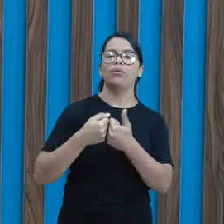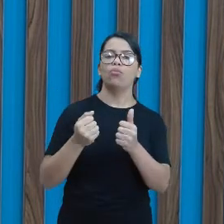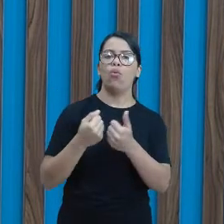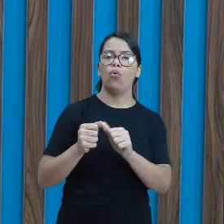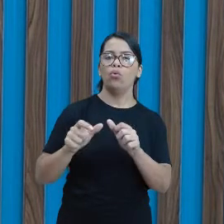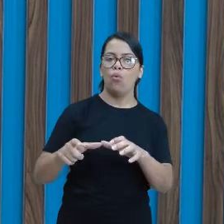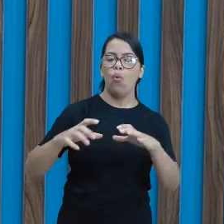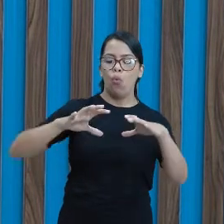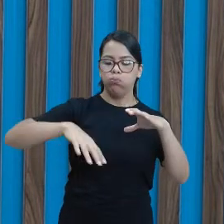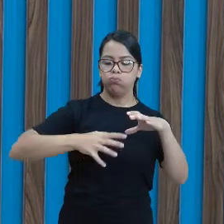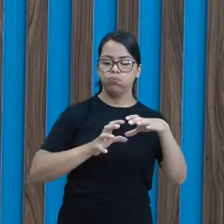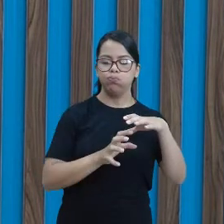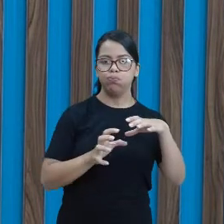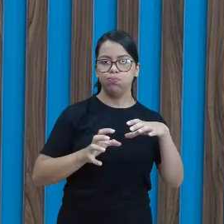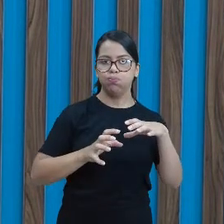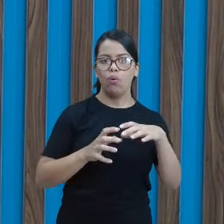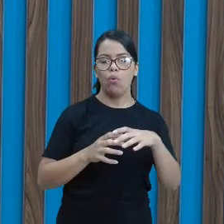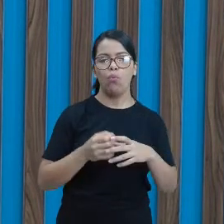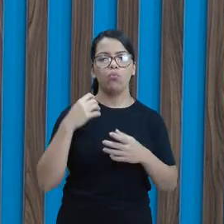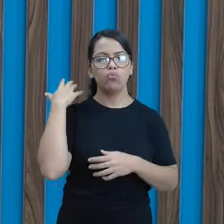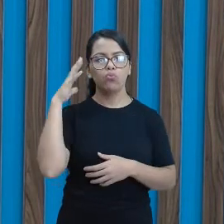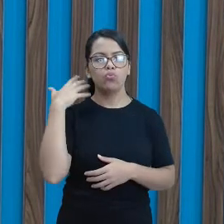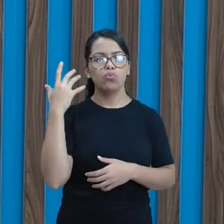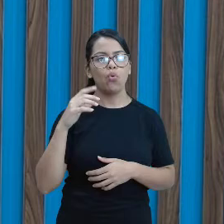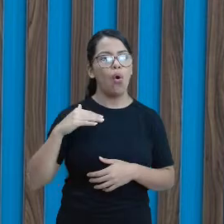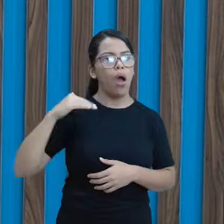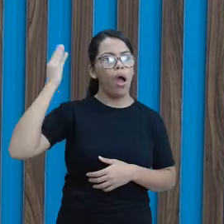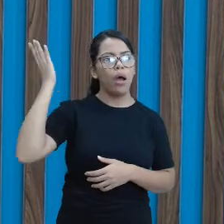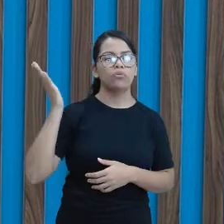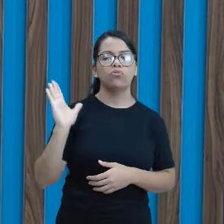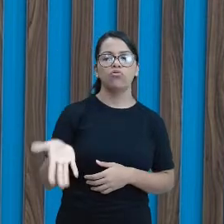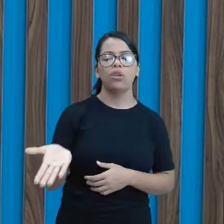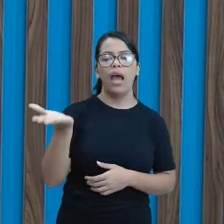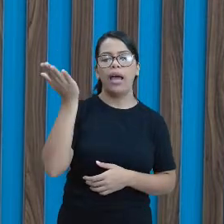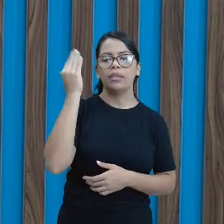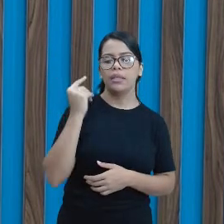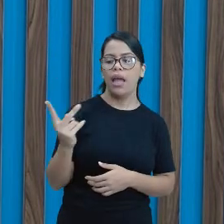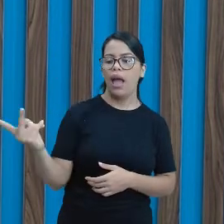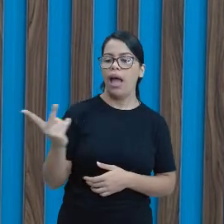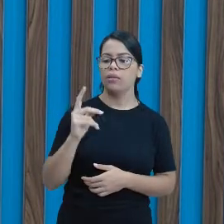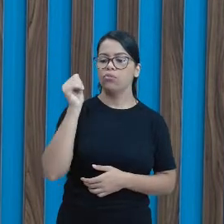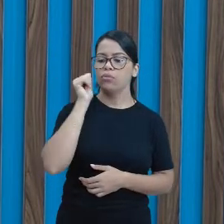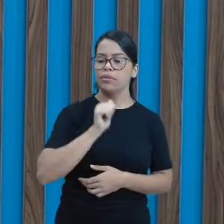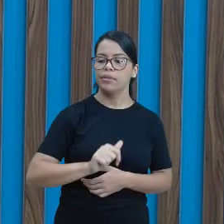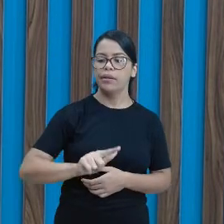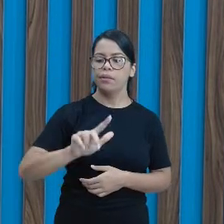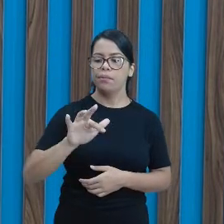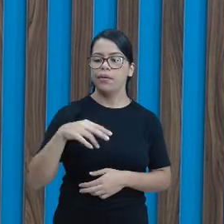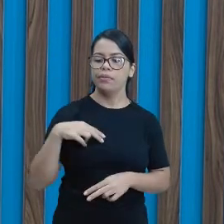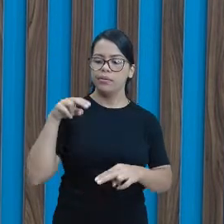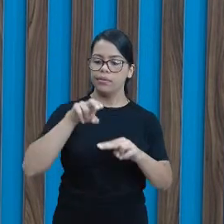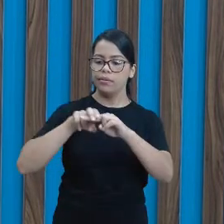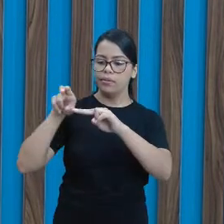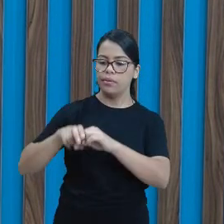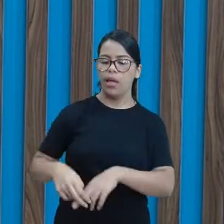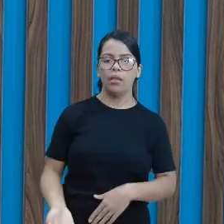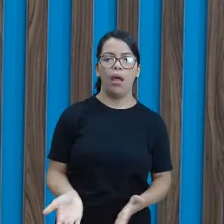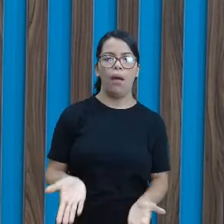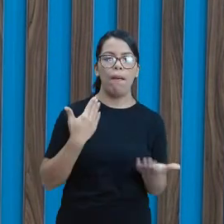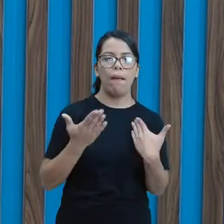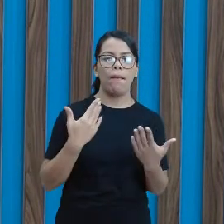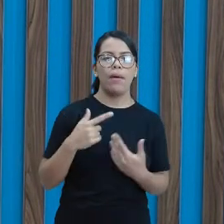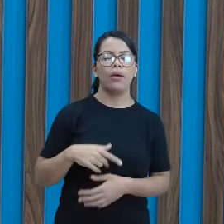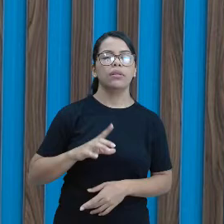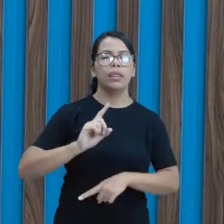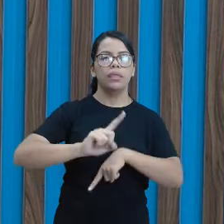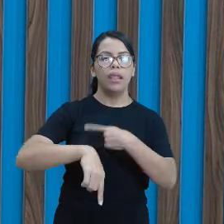ônibus, eu já sei quem são as irmãs que sentam no mesmo lugar e ficam a viagem todinha conversando, aí depois eu pego aquele metrô lotado,